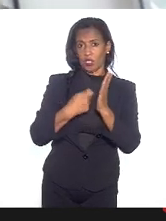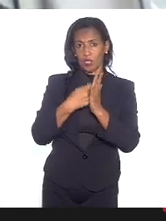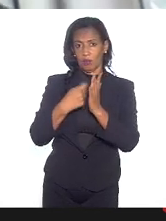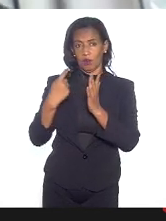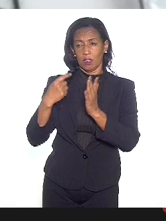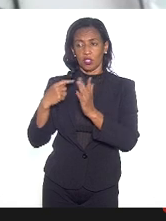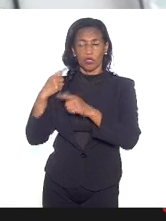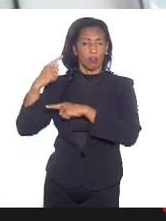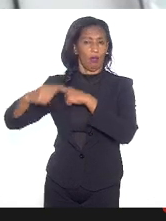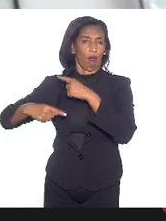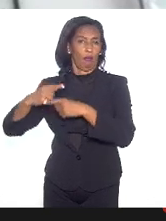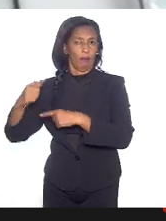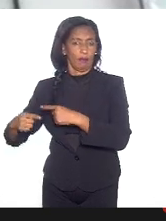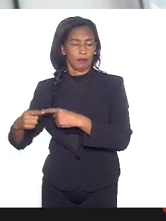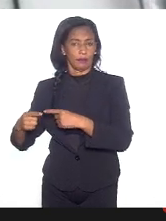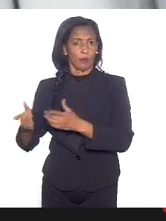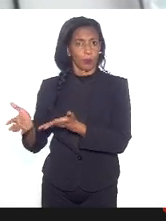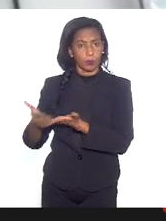que foram